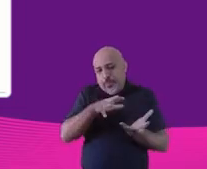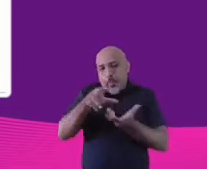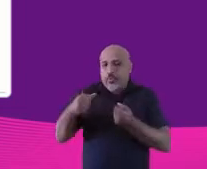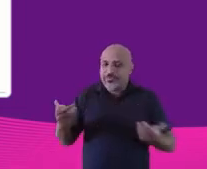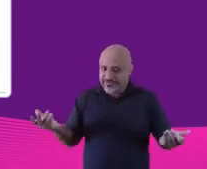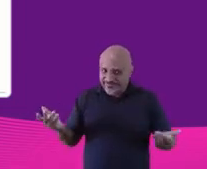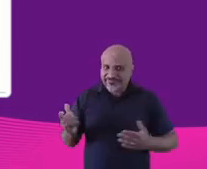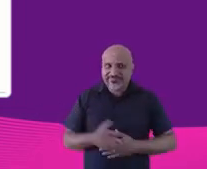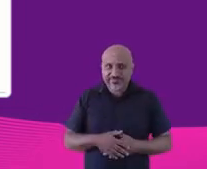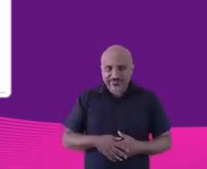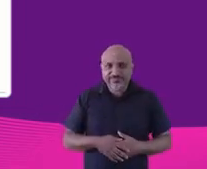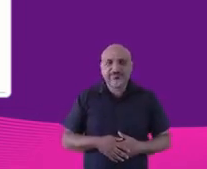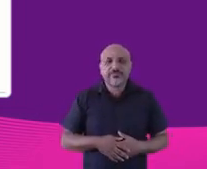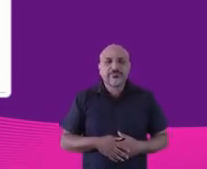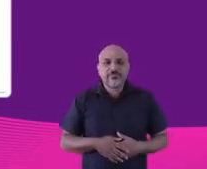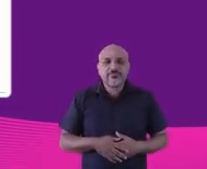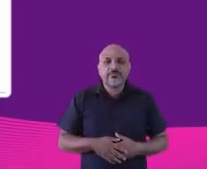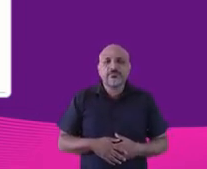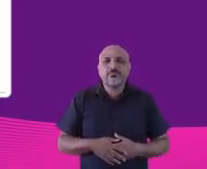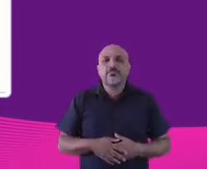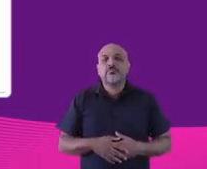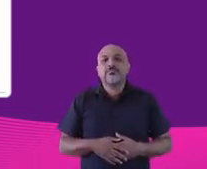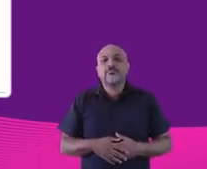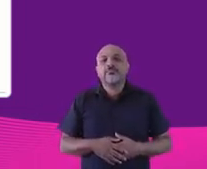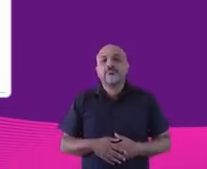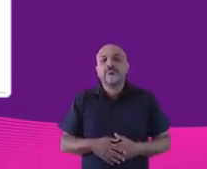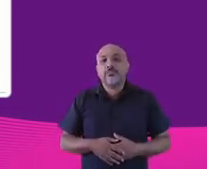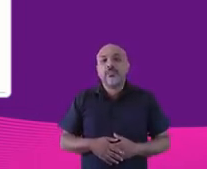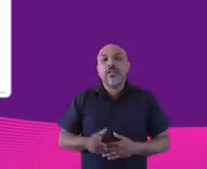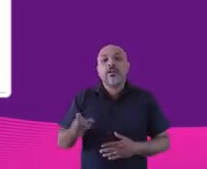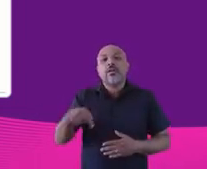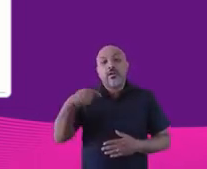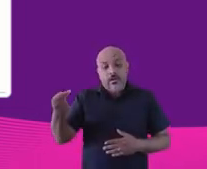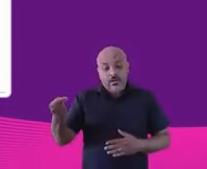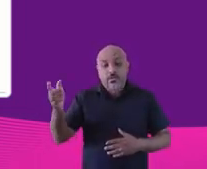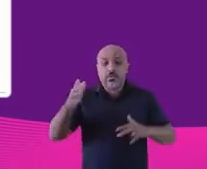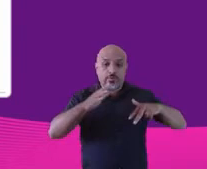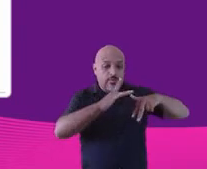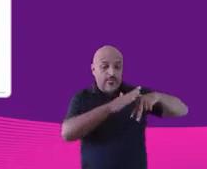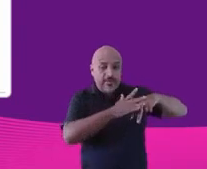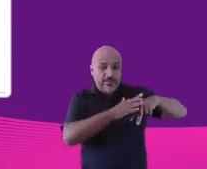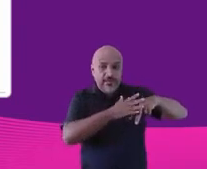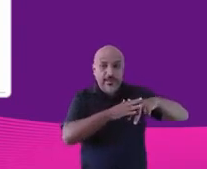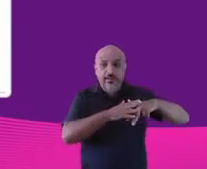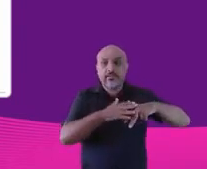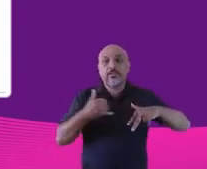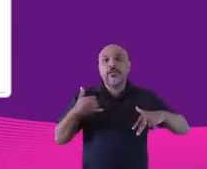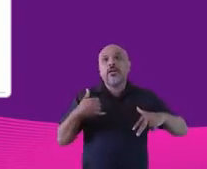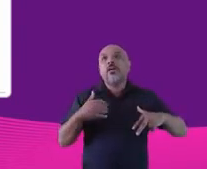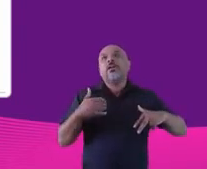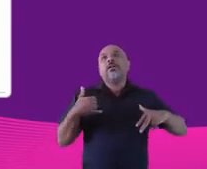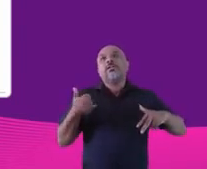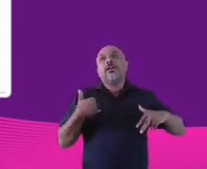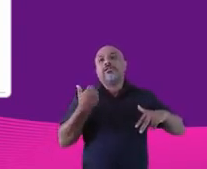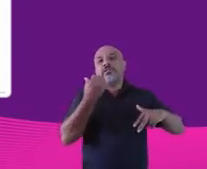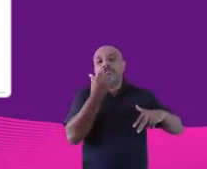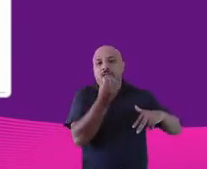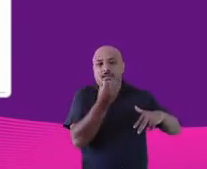E aí, o paciente com 64 anos, em bom estado geral, ele